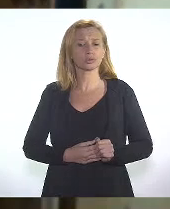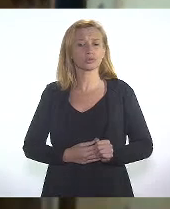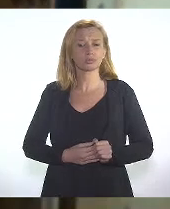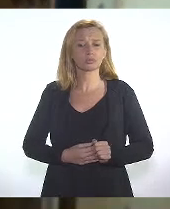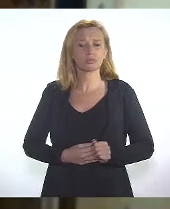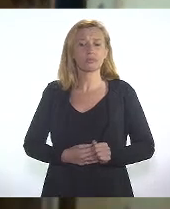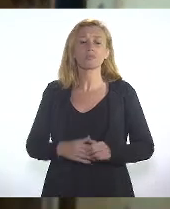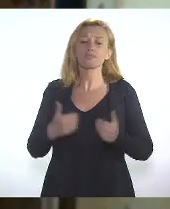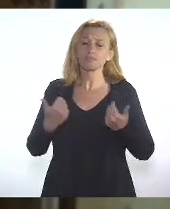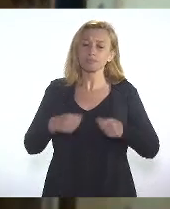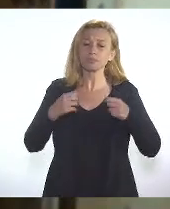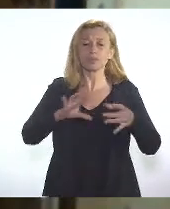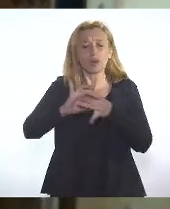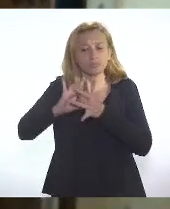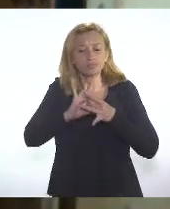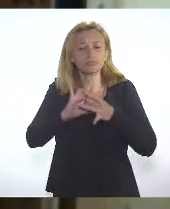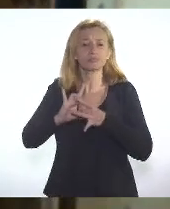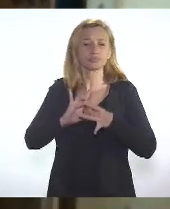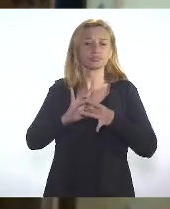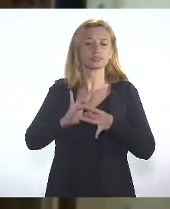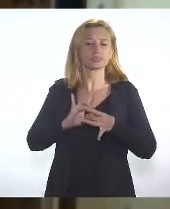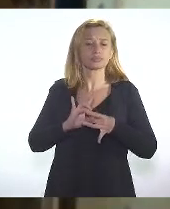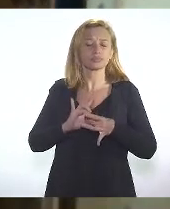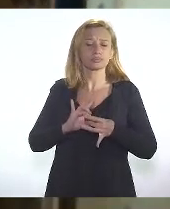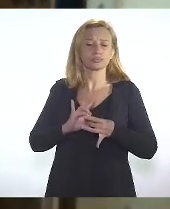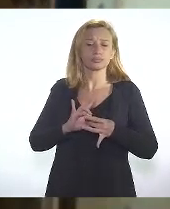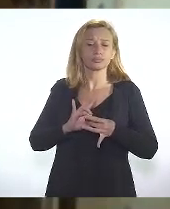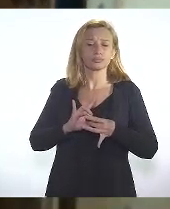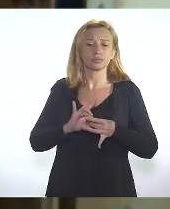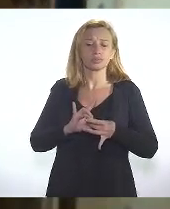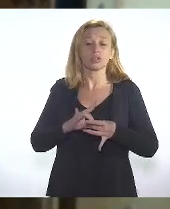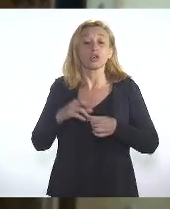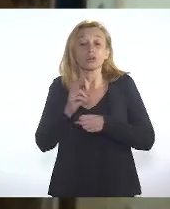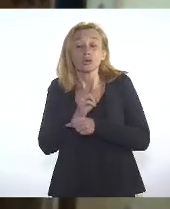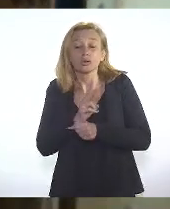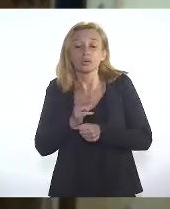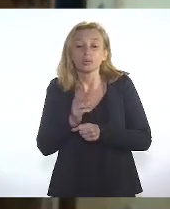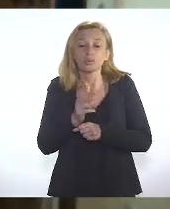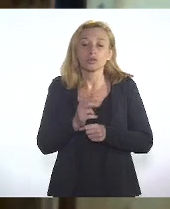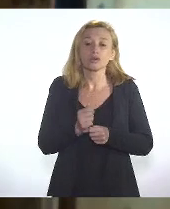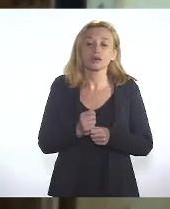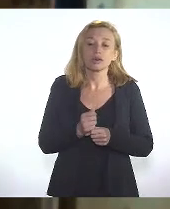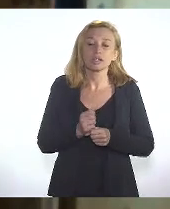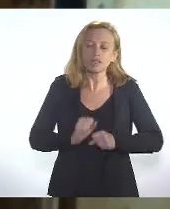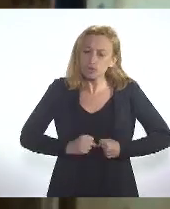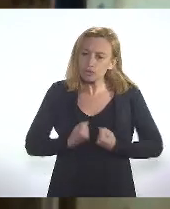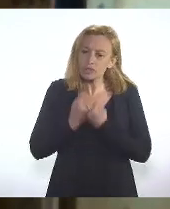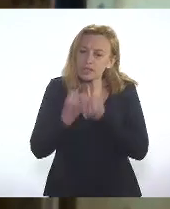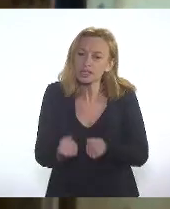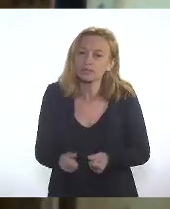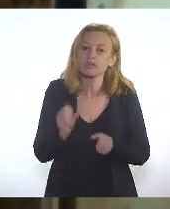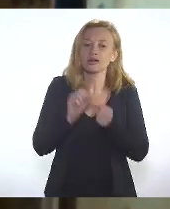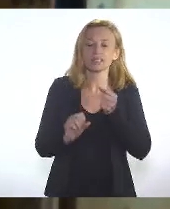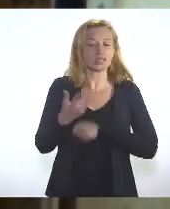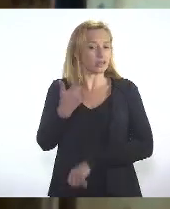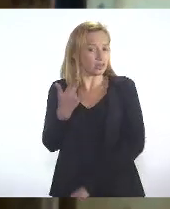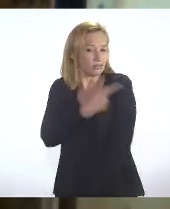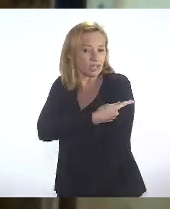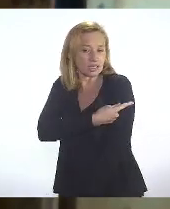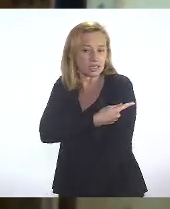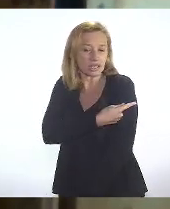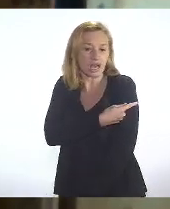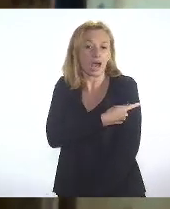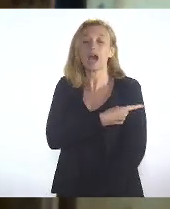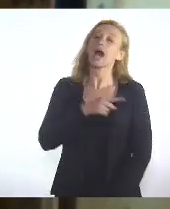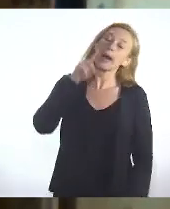força possível em busca de vacinas. Vacinas no plural. Seja